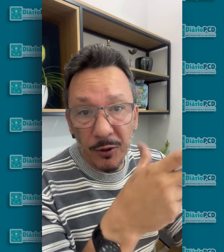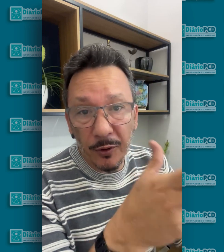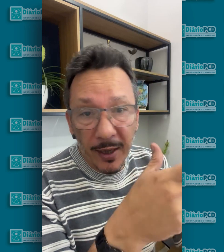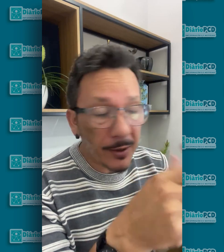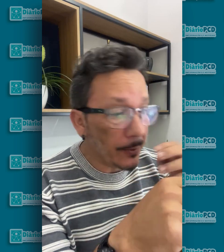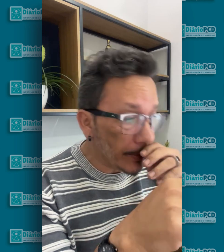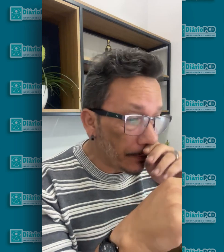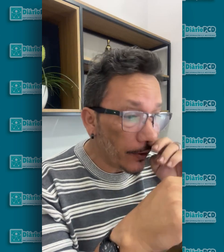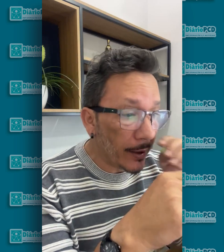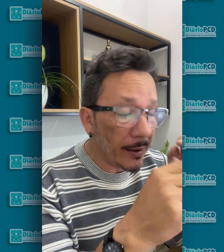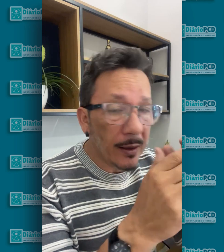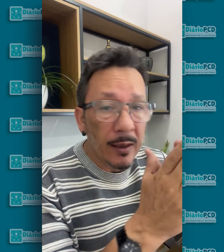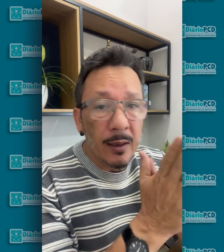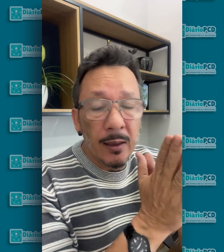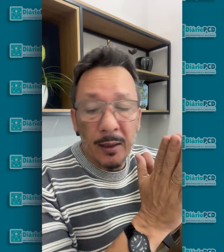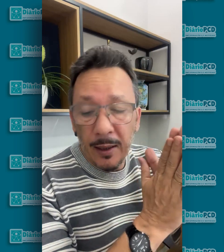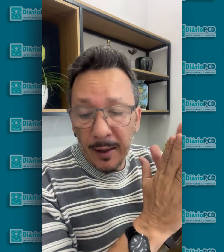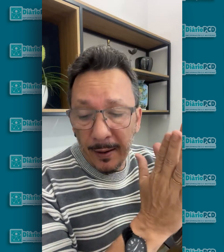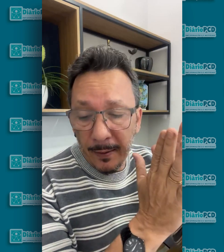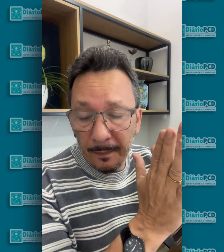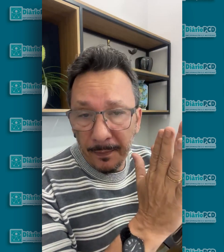gente está falando de CONAD aqui hoje? É porque